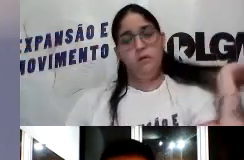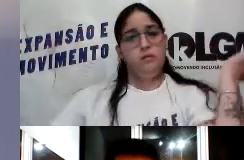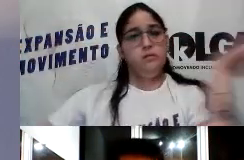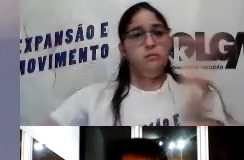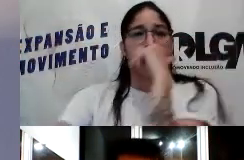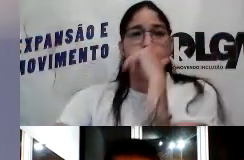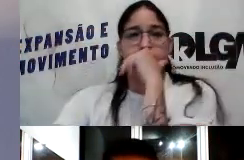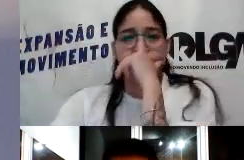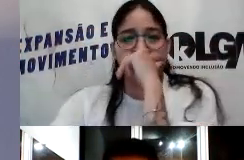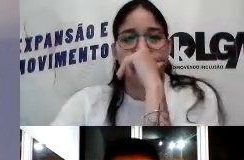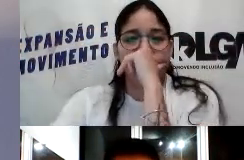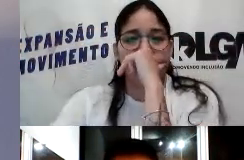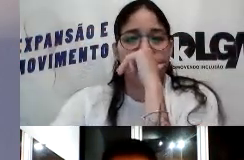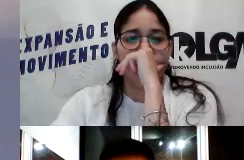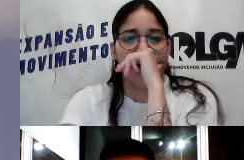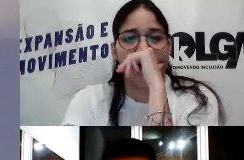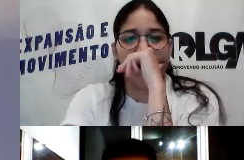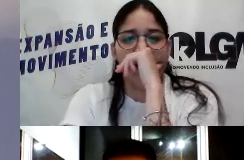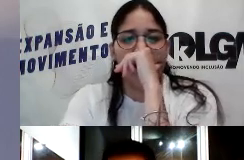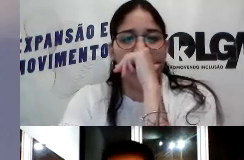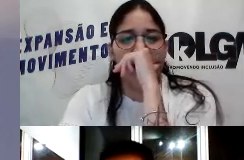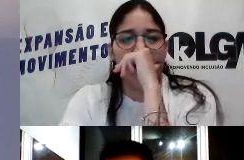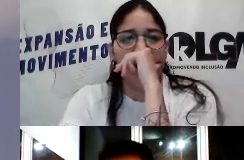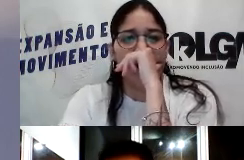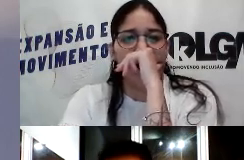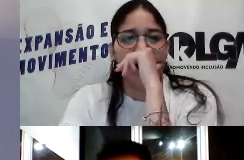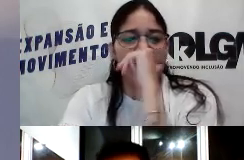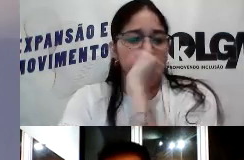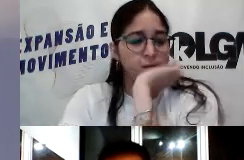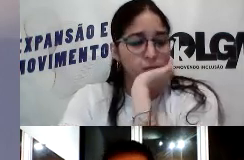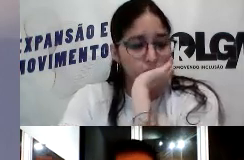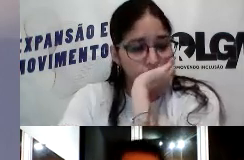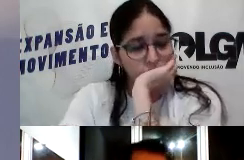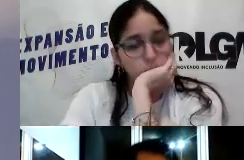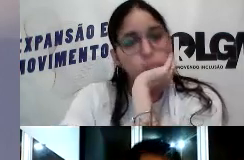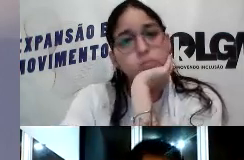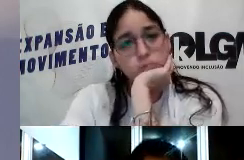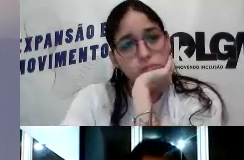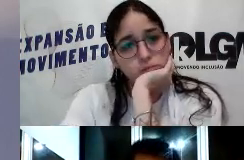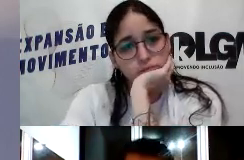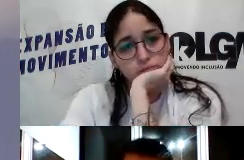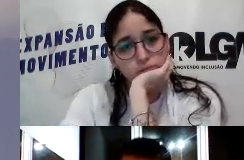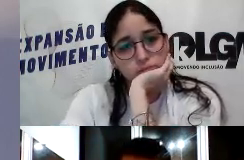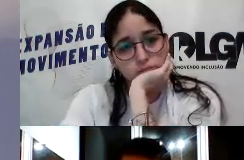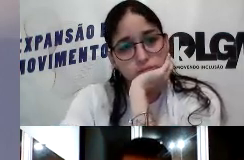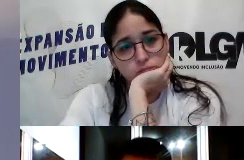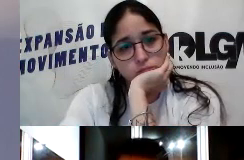de momentos ali difíceis, mas esses pais, desde o momento inicial, eles ouviram lá do seu pediatra, lá na maternidade, falando